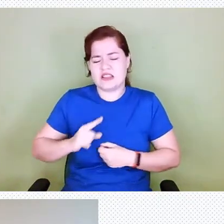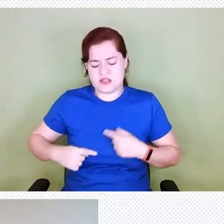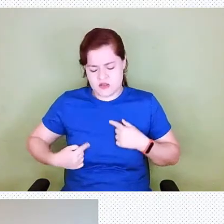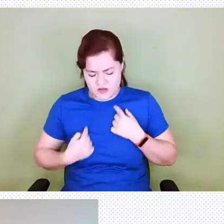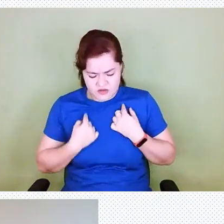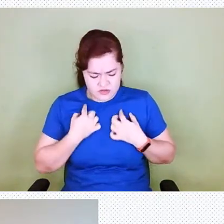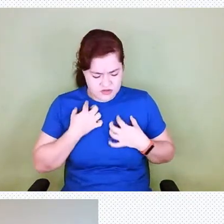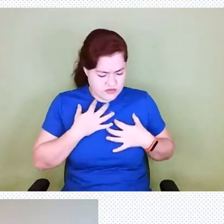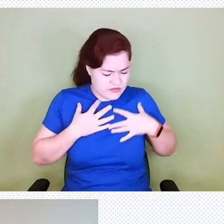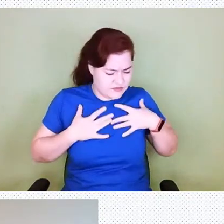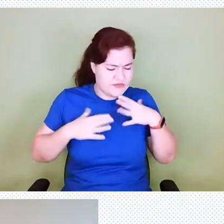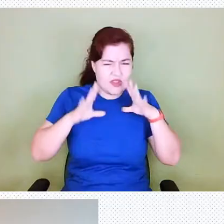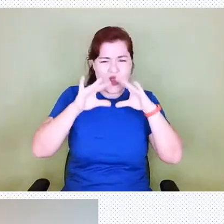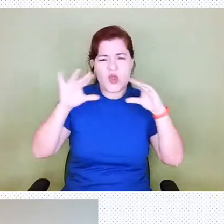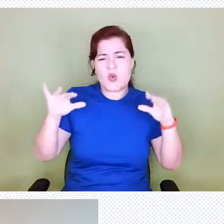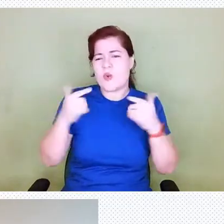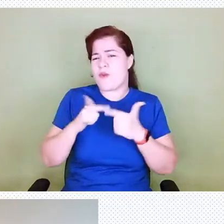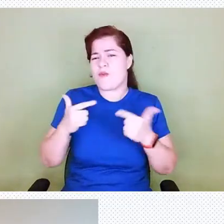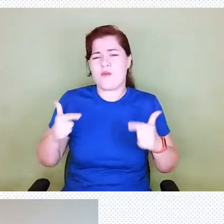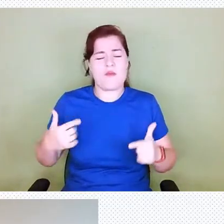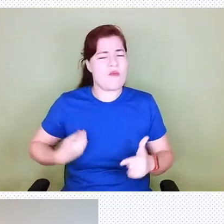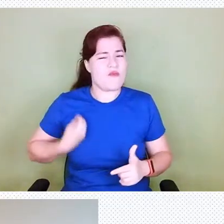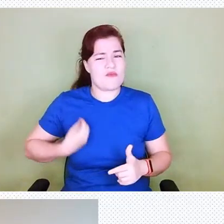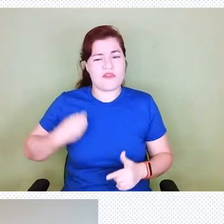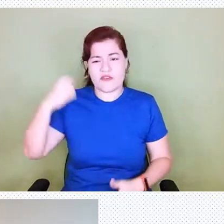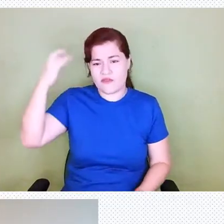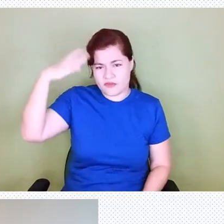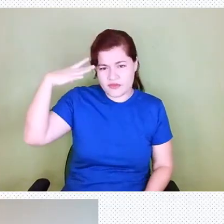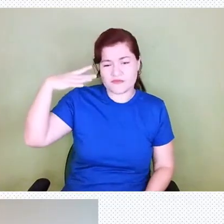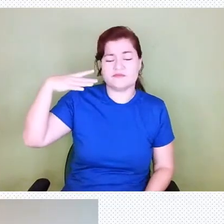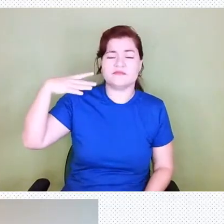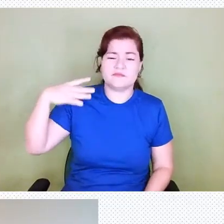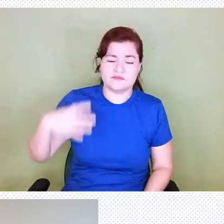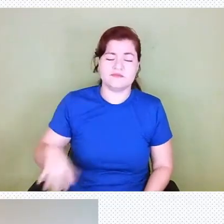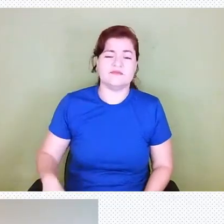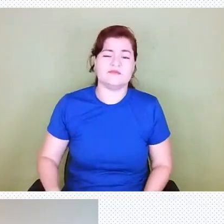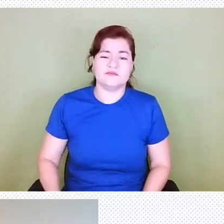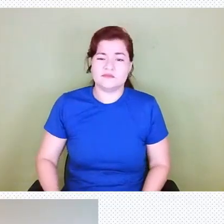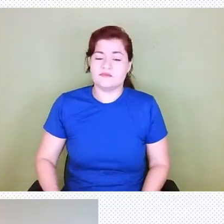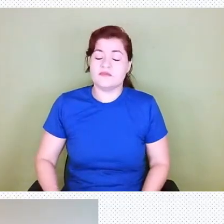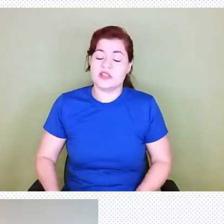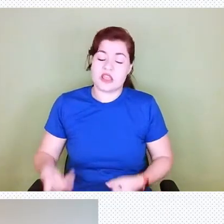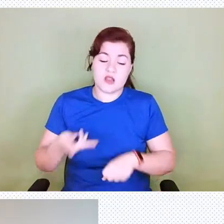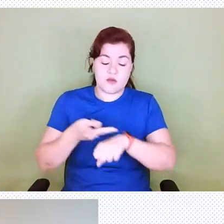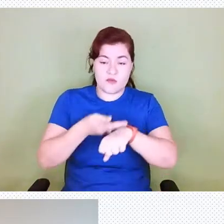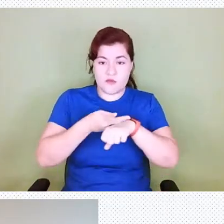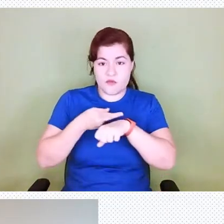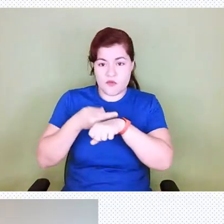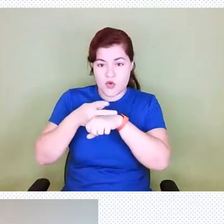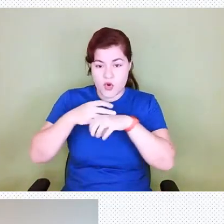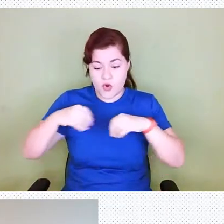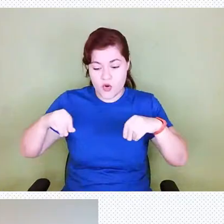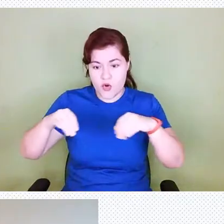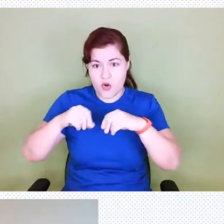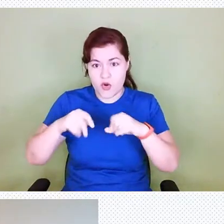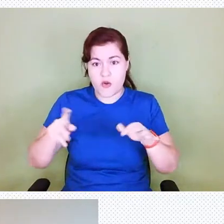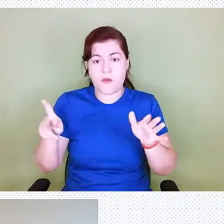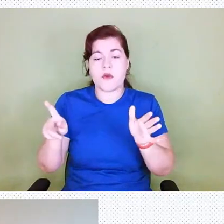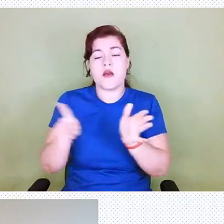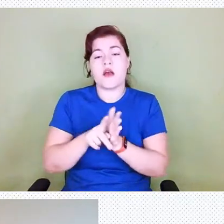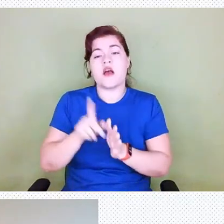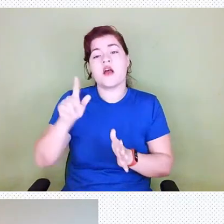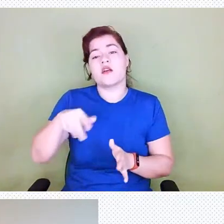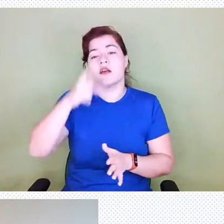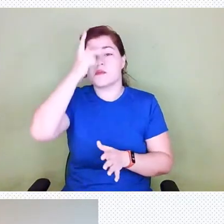desconforto moral em que vivem. Então, nesses solos pedregosos, que ela caracteriza-se pela grosseria, são aquelas